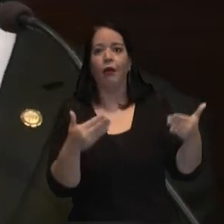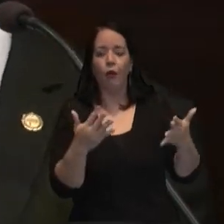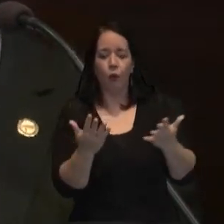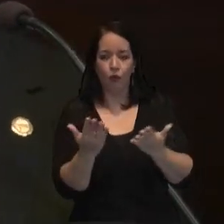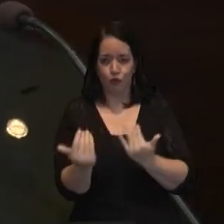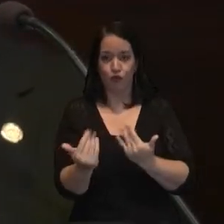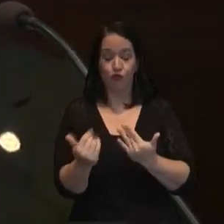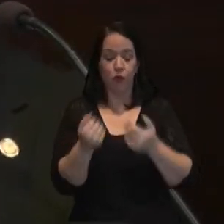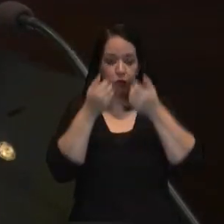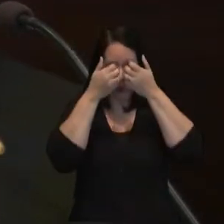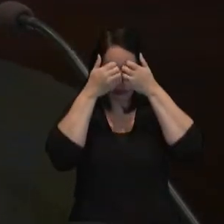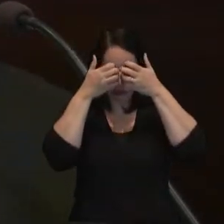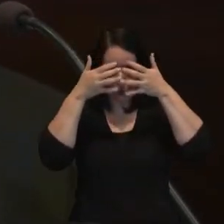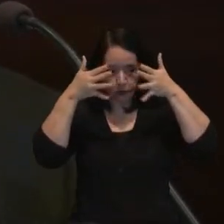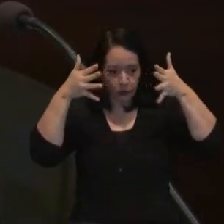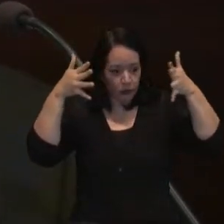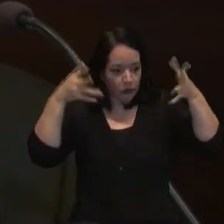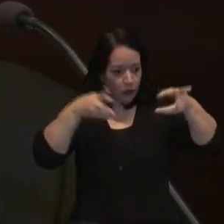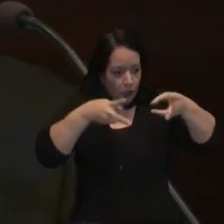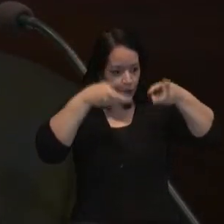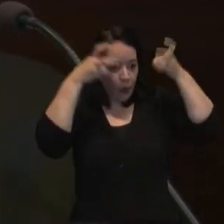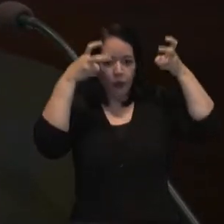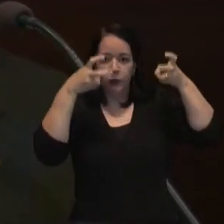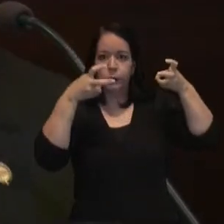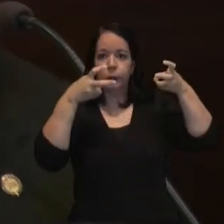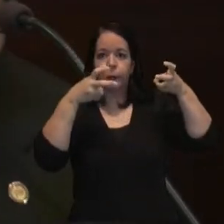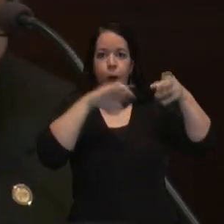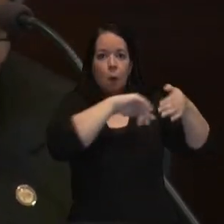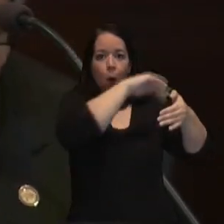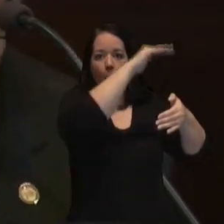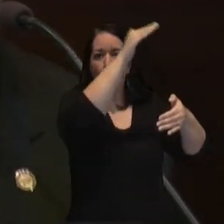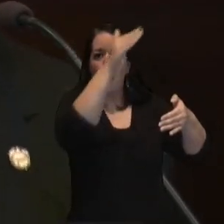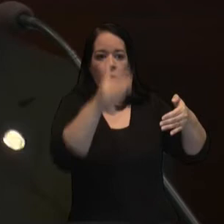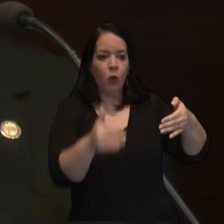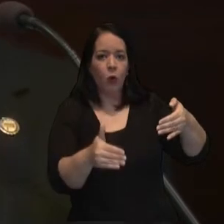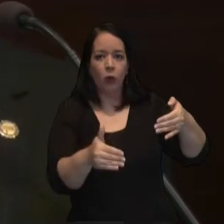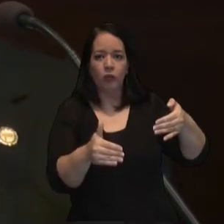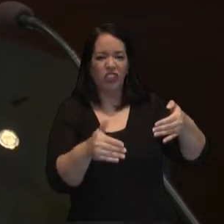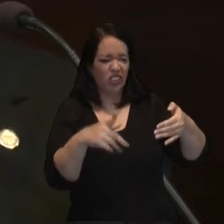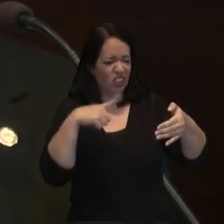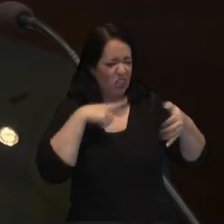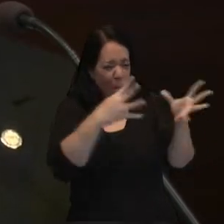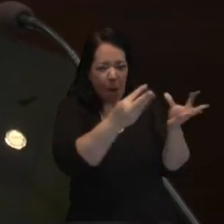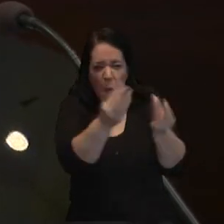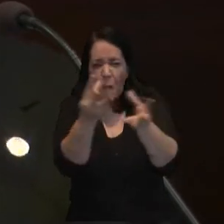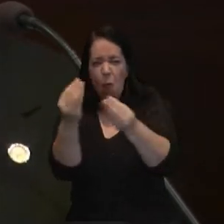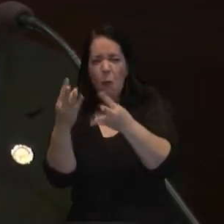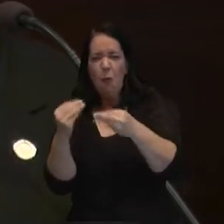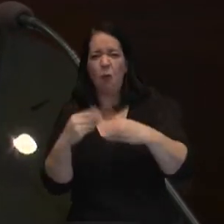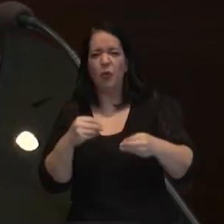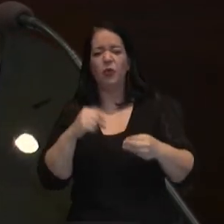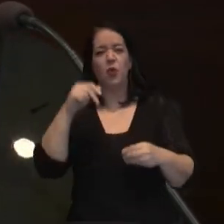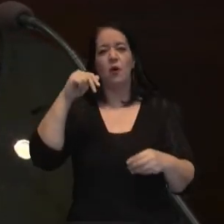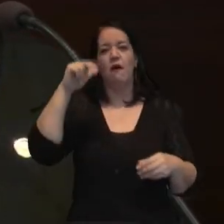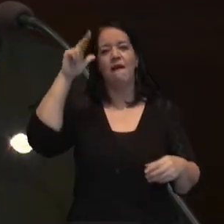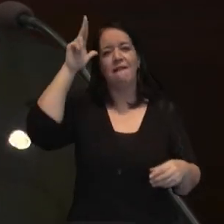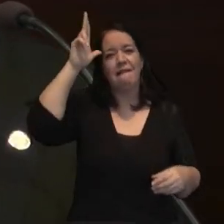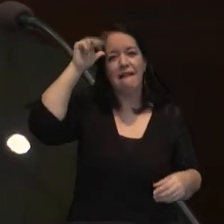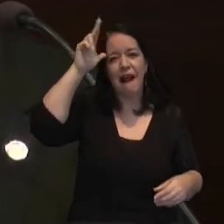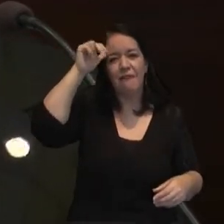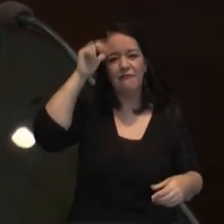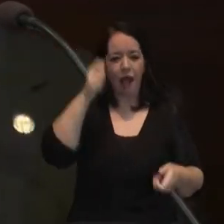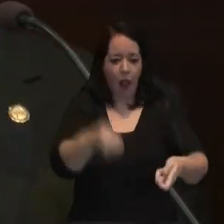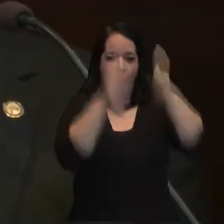de carros e cheio de cavalos, estava cheio de cavalos e cheios de carro de fogo em redor